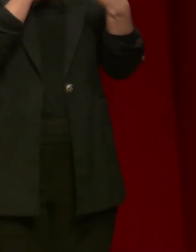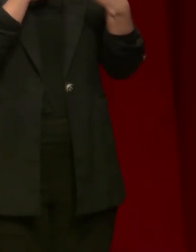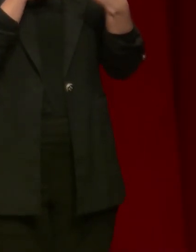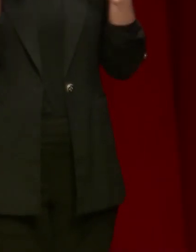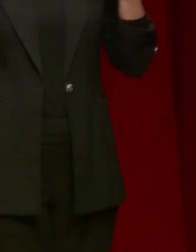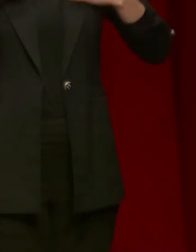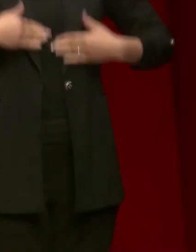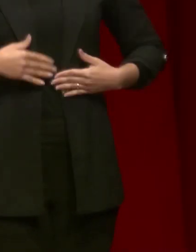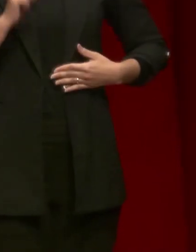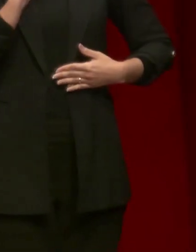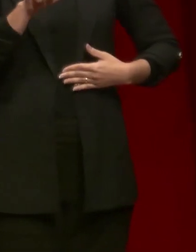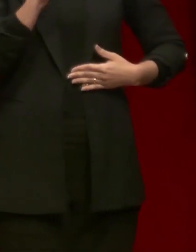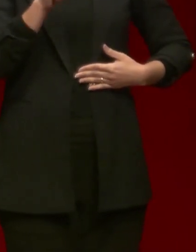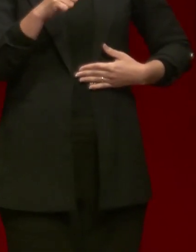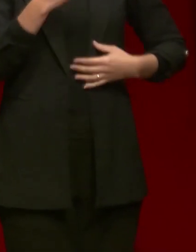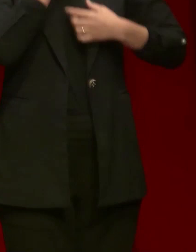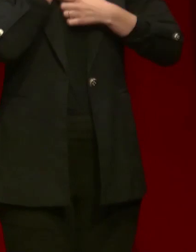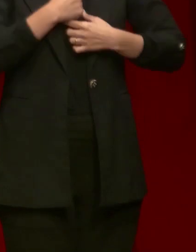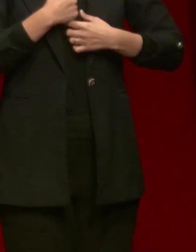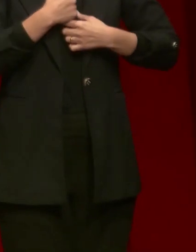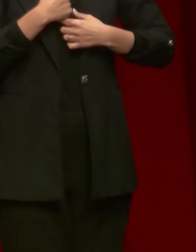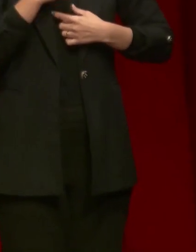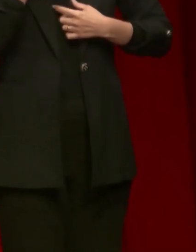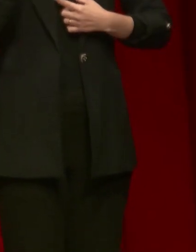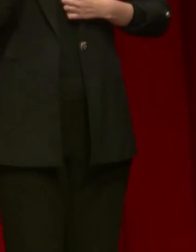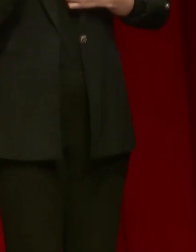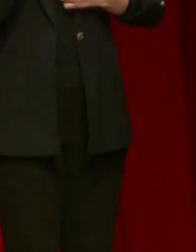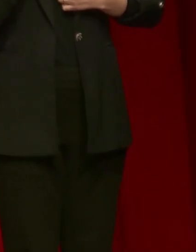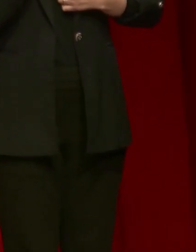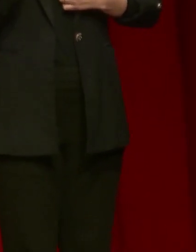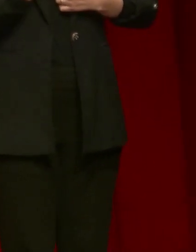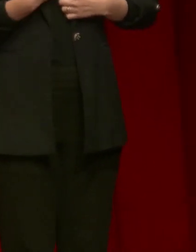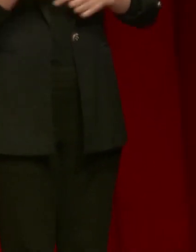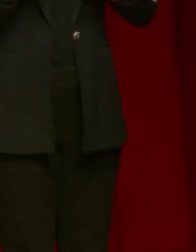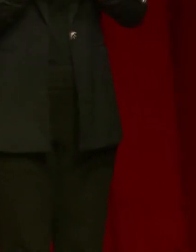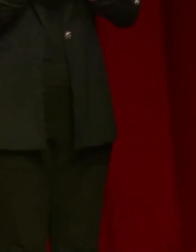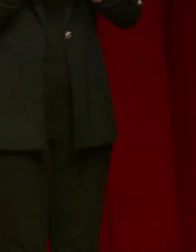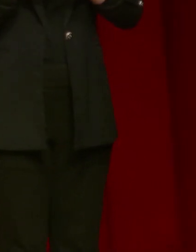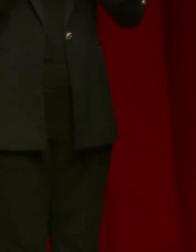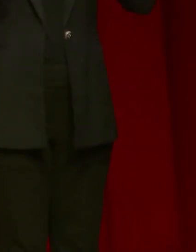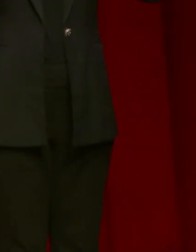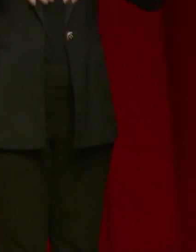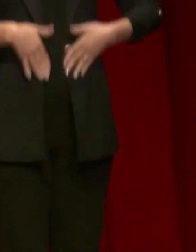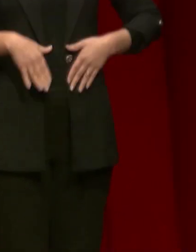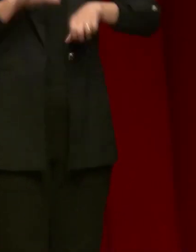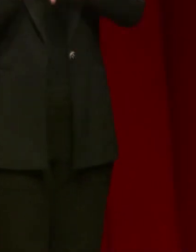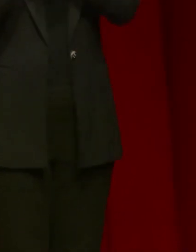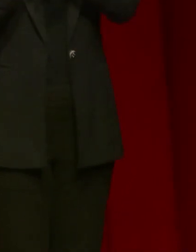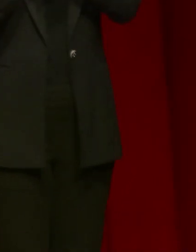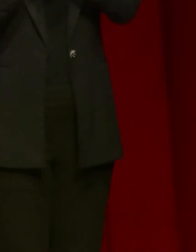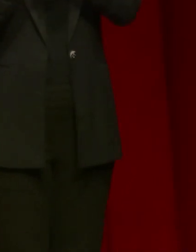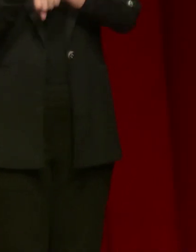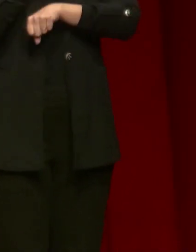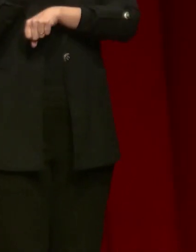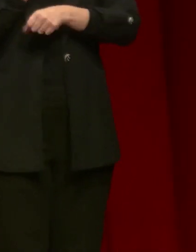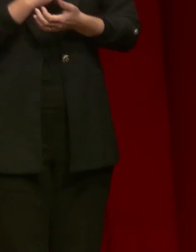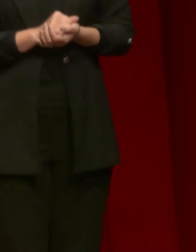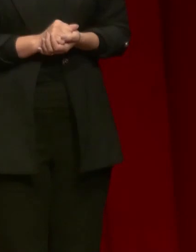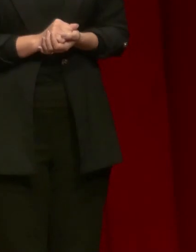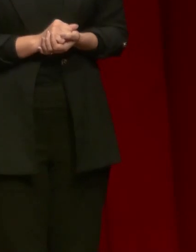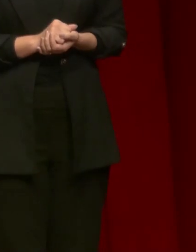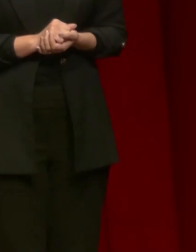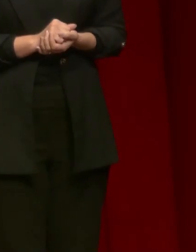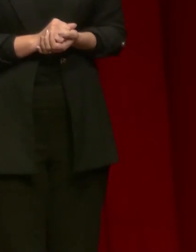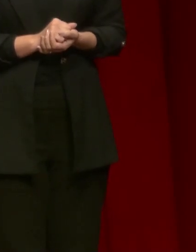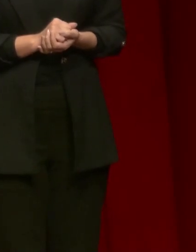azul, gravata quadriculada e um pullover cinza, assim. Beleza? Olha aí,